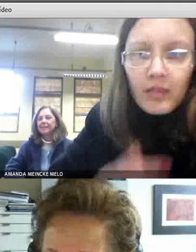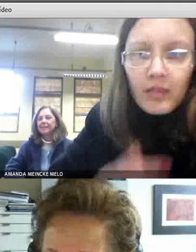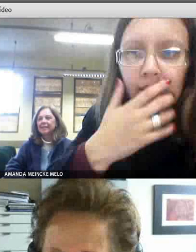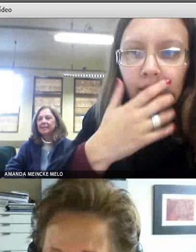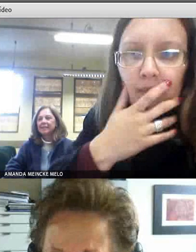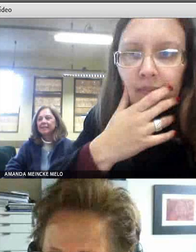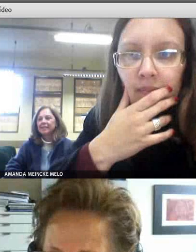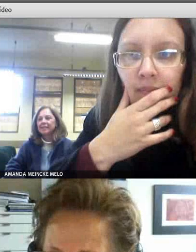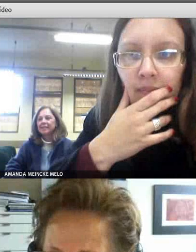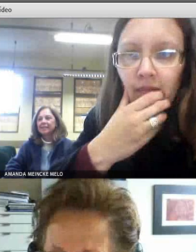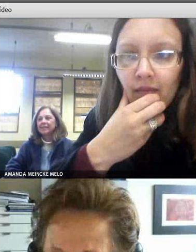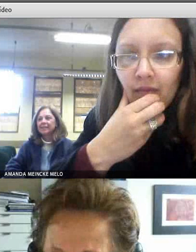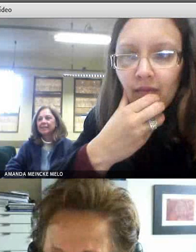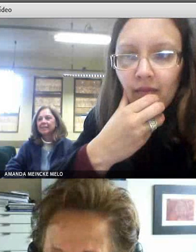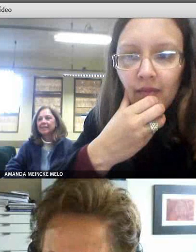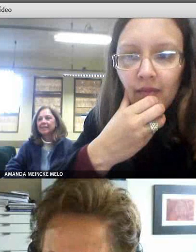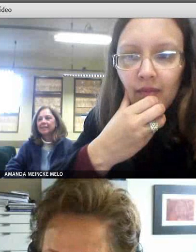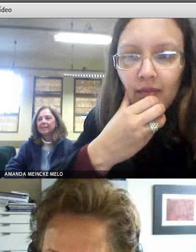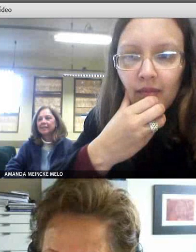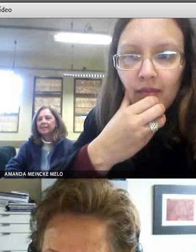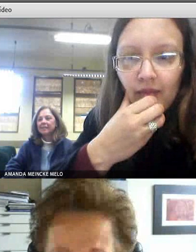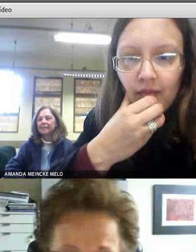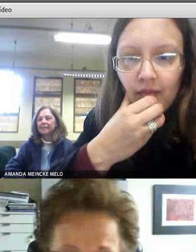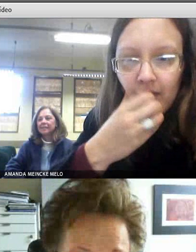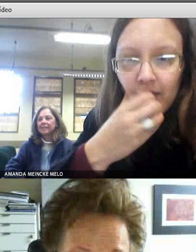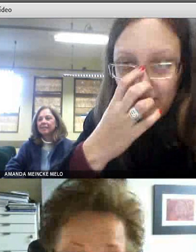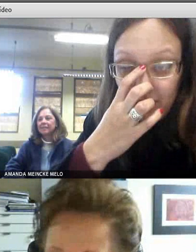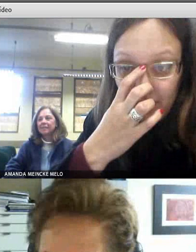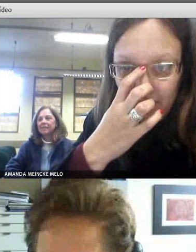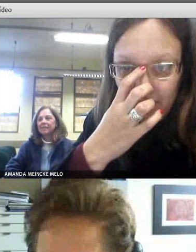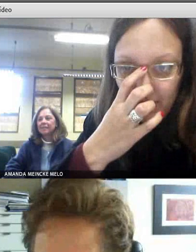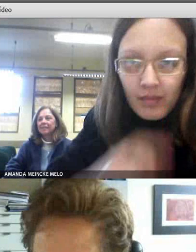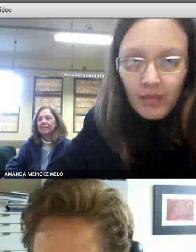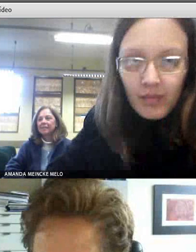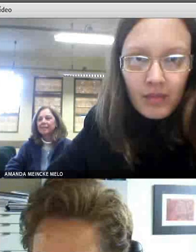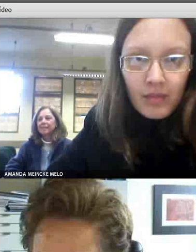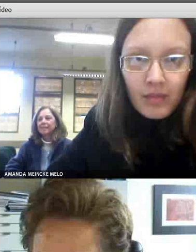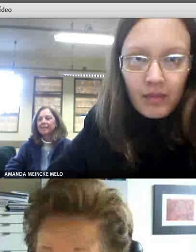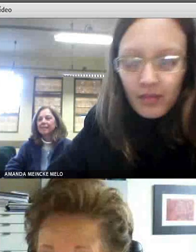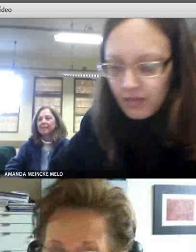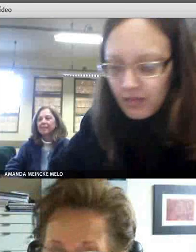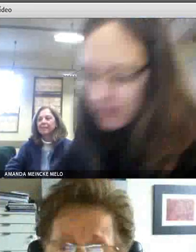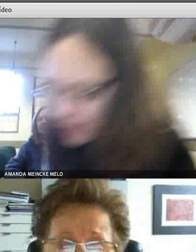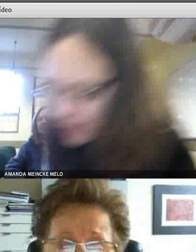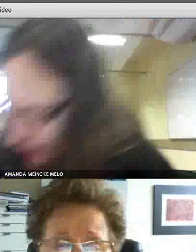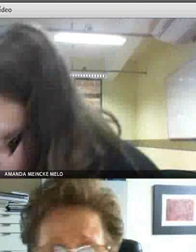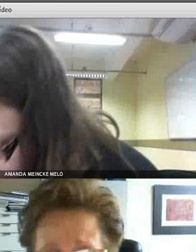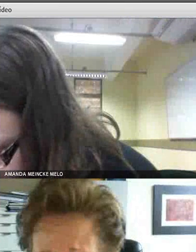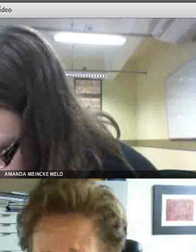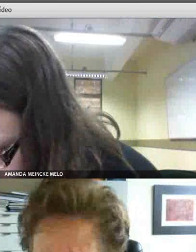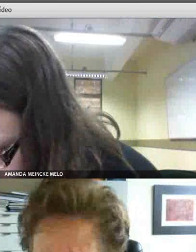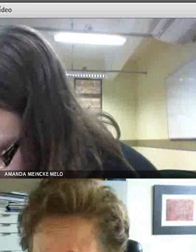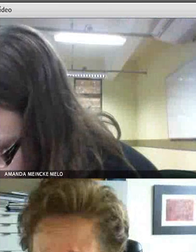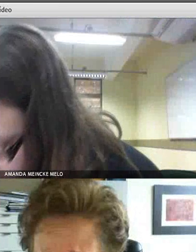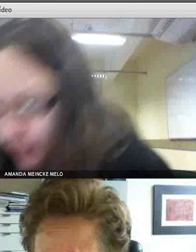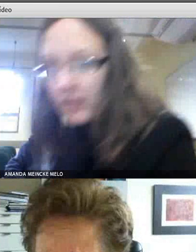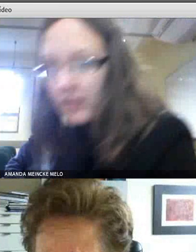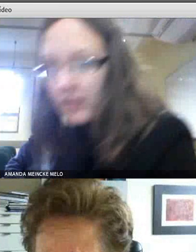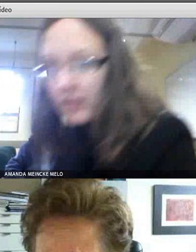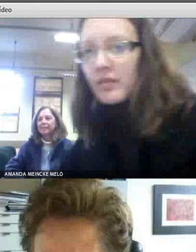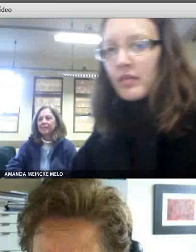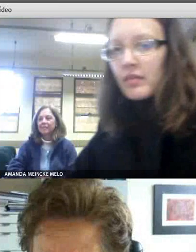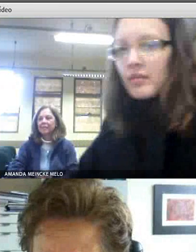E como é que a gente faz massagem para isso? Fizeram um projeto tão lindo. Eles estudaram todos os músculos,